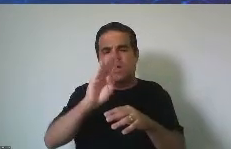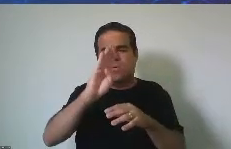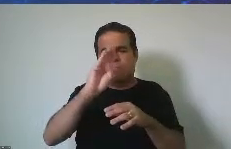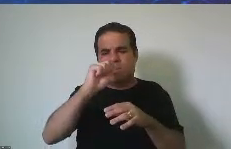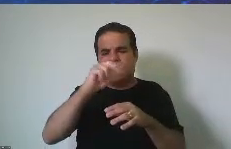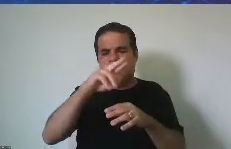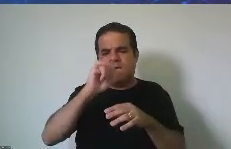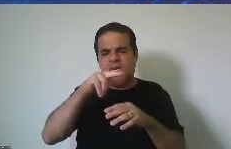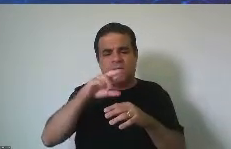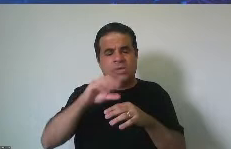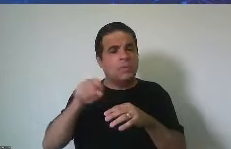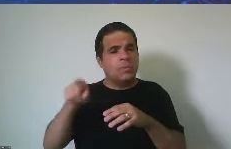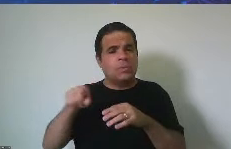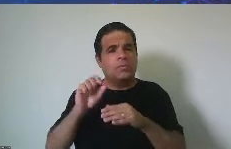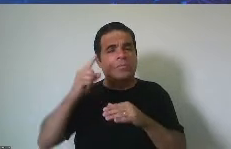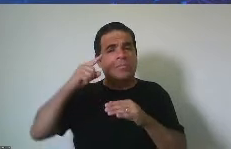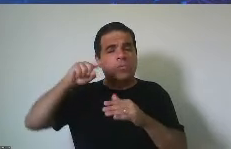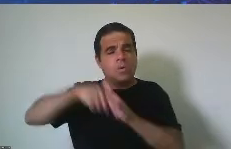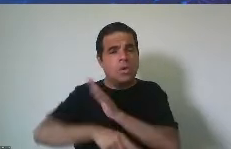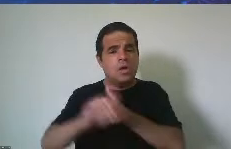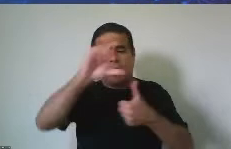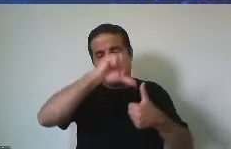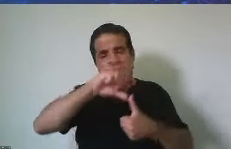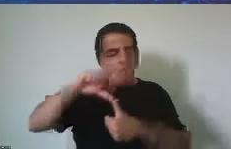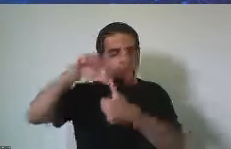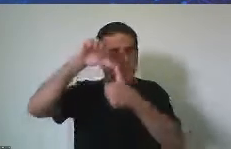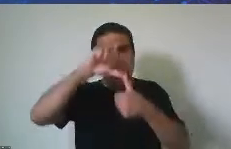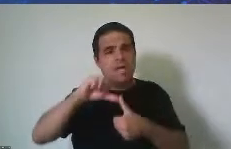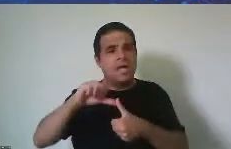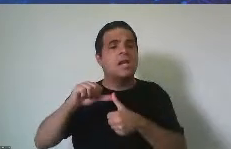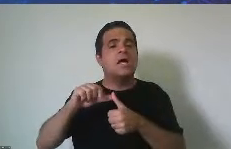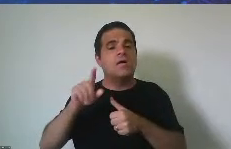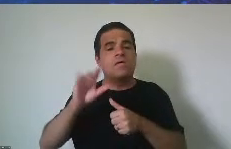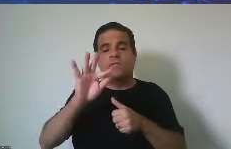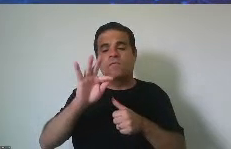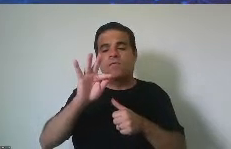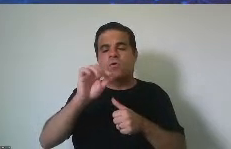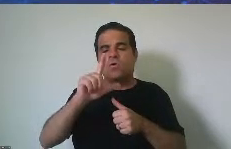Marino de Sul América está conectando a ilha Florianópolis